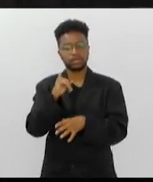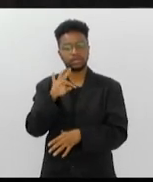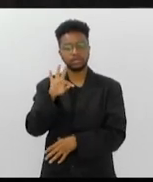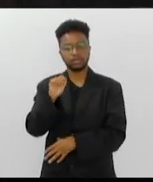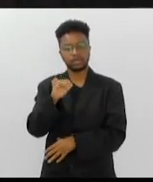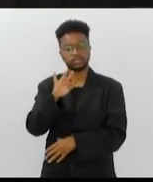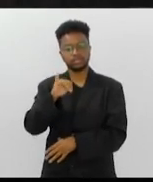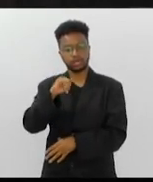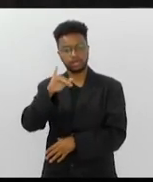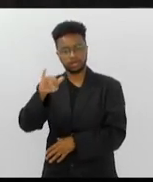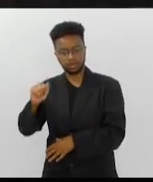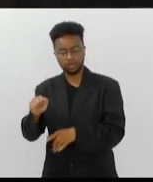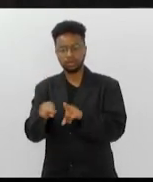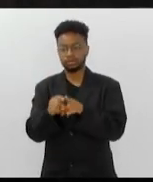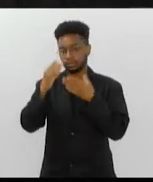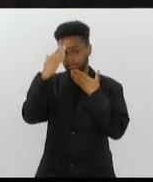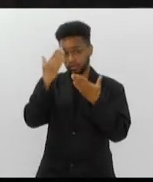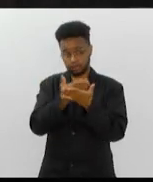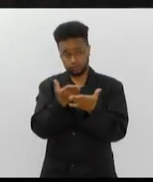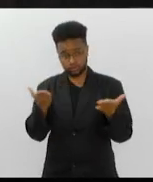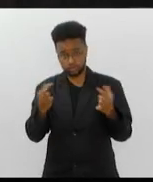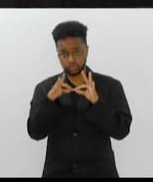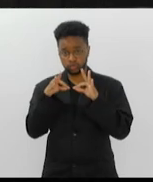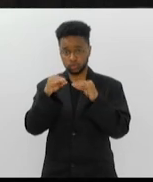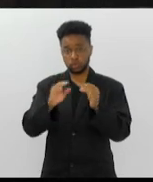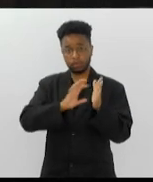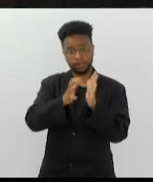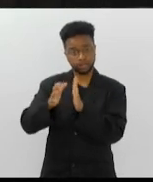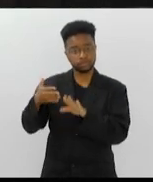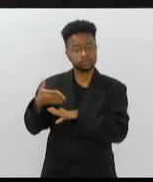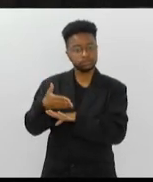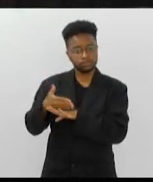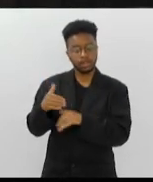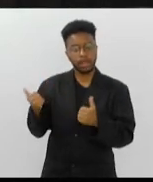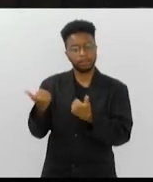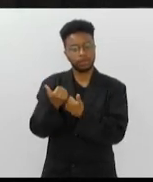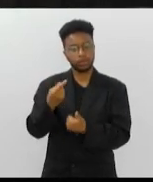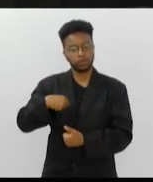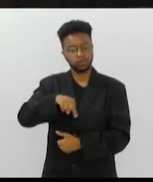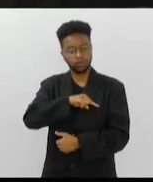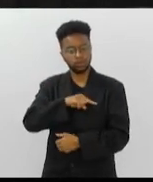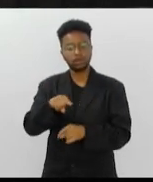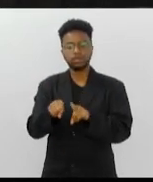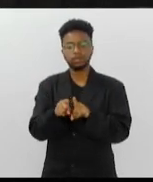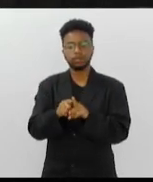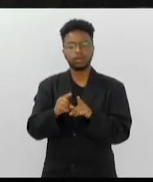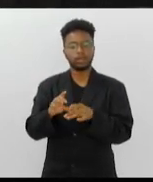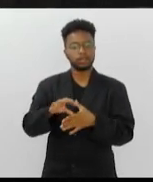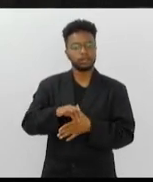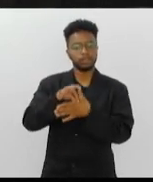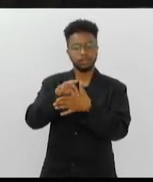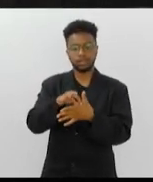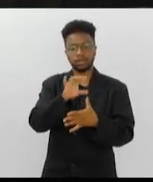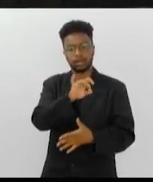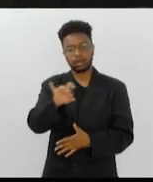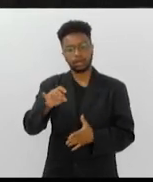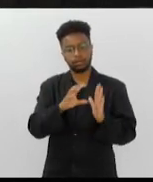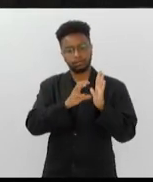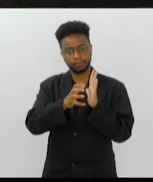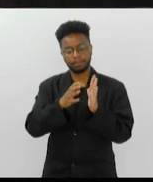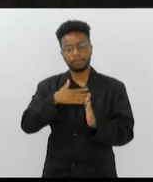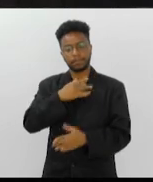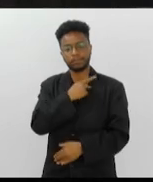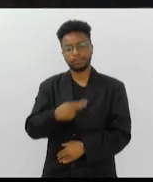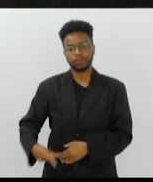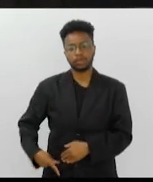agradecer a Vossa Excelência, agradecer todos os partidos que fizeram parte da nossa coligação, os líderes desses partidos, meu presidente,